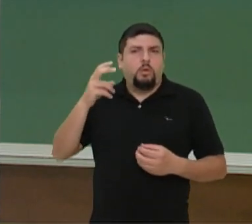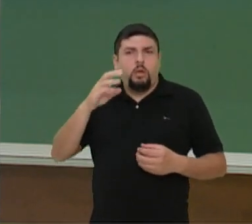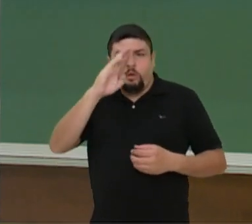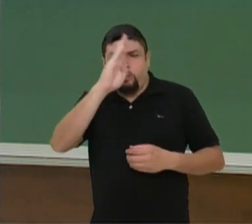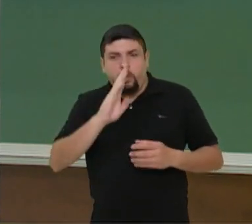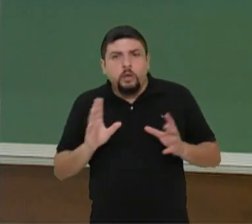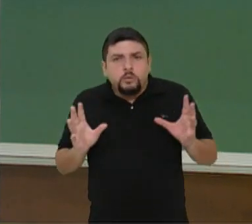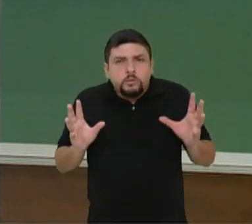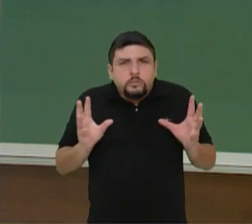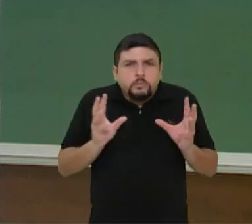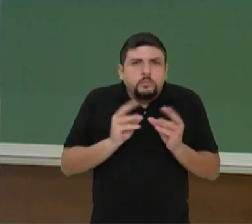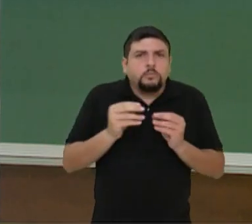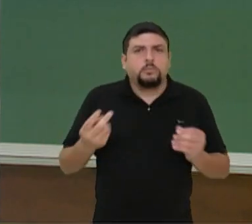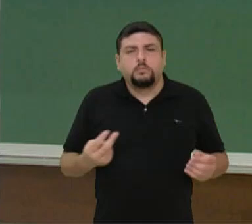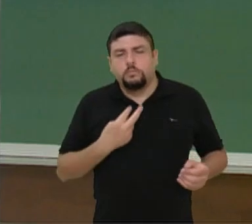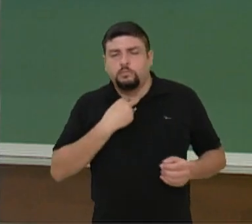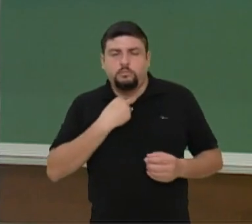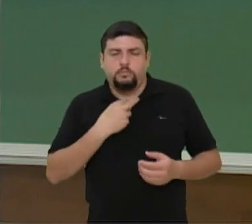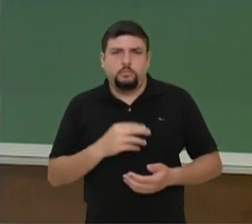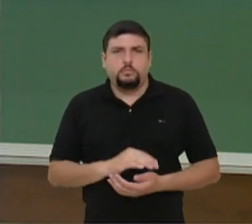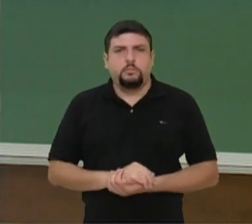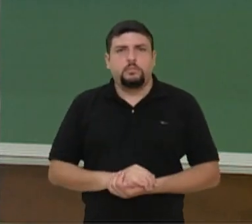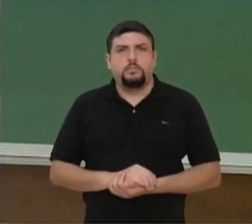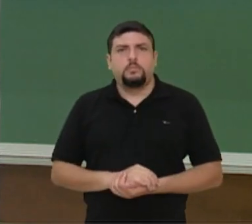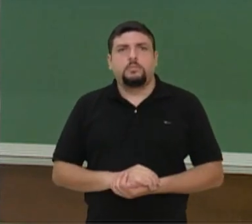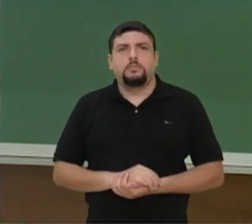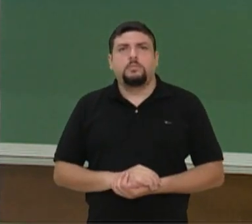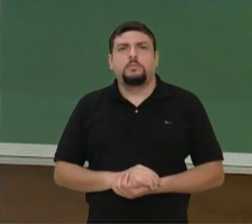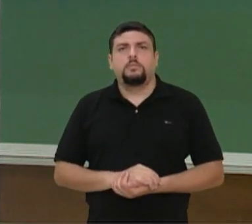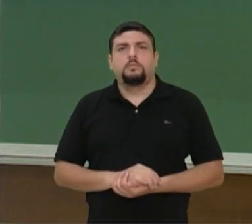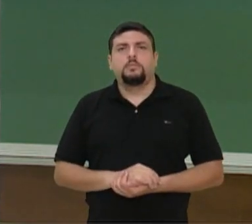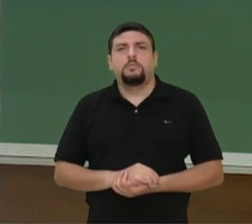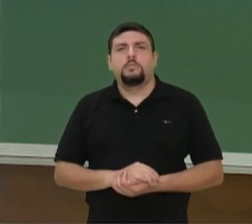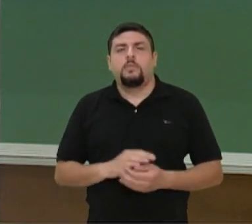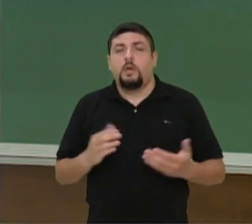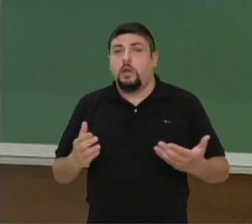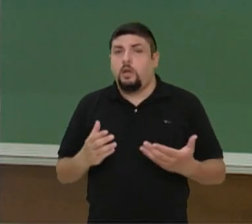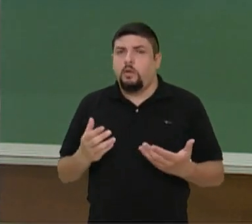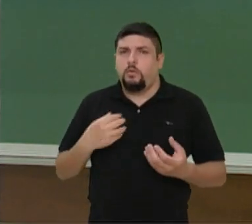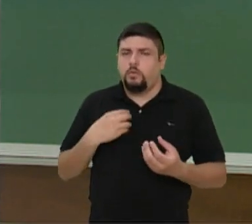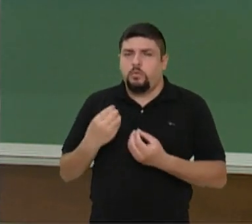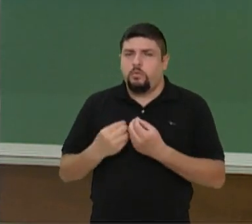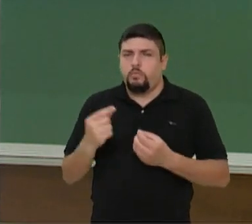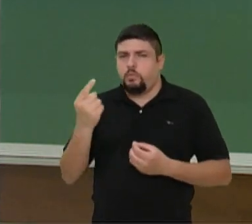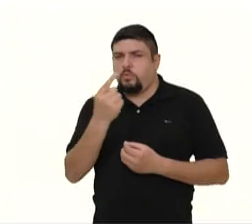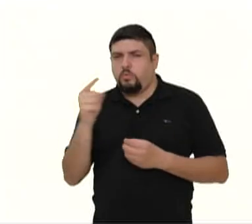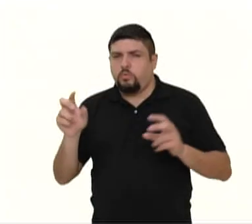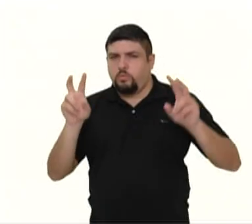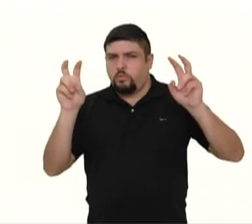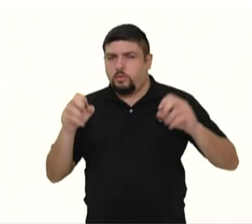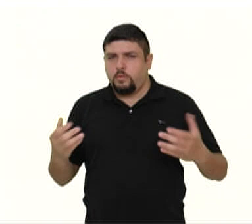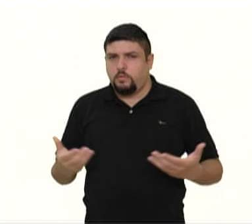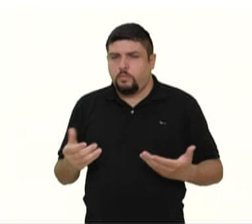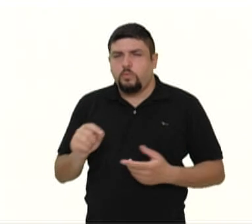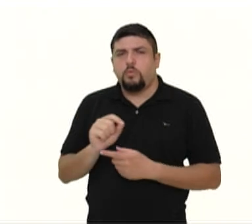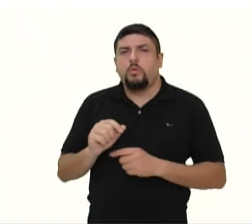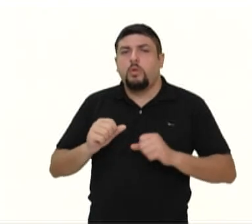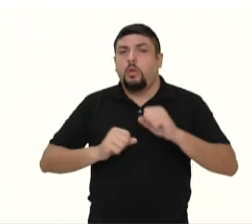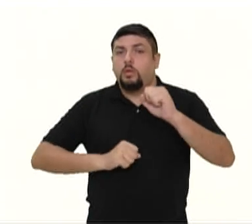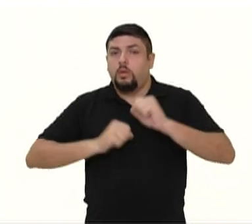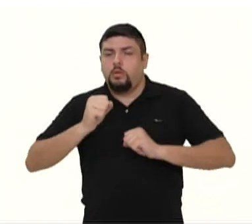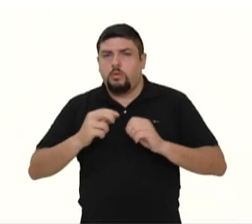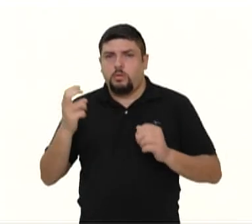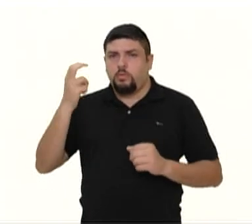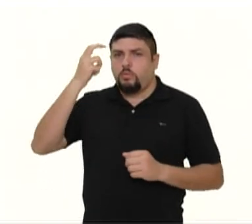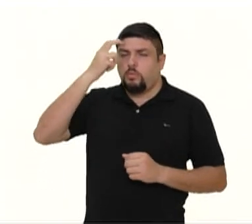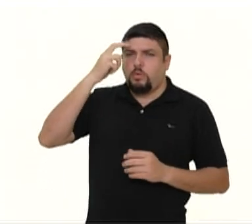ou outro elemento particular. Ok, adiante. A indústria cultural, nosso último tema aí para hoje. Indústria cultural é um nome